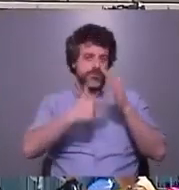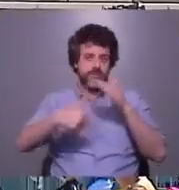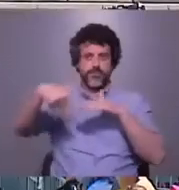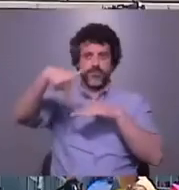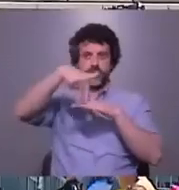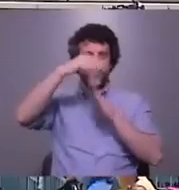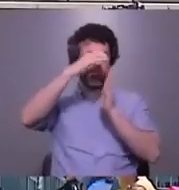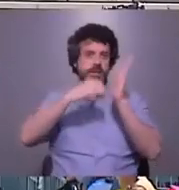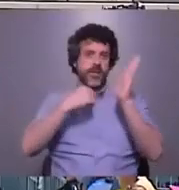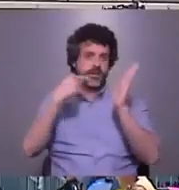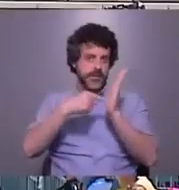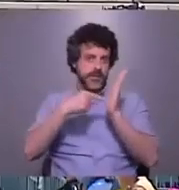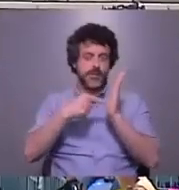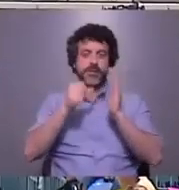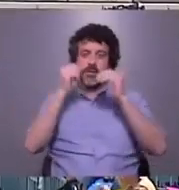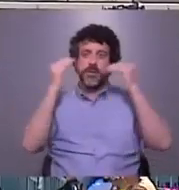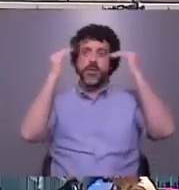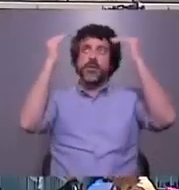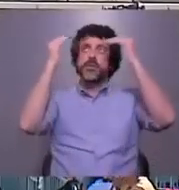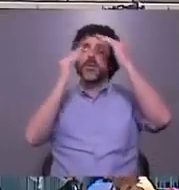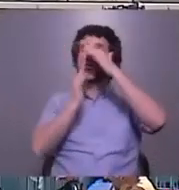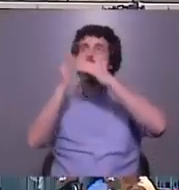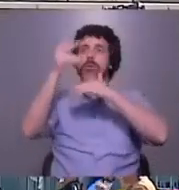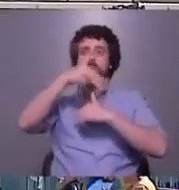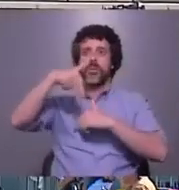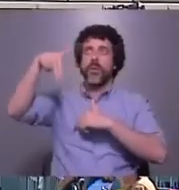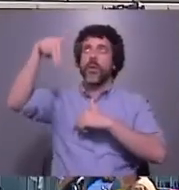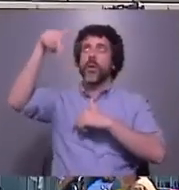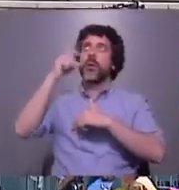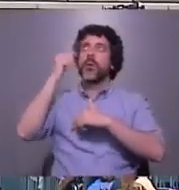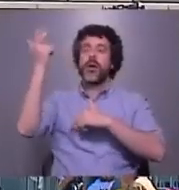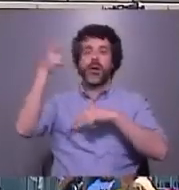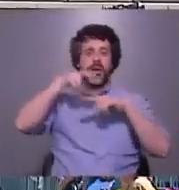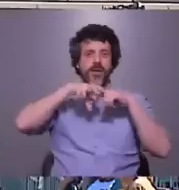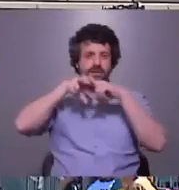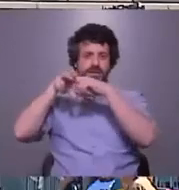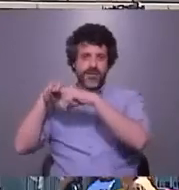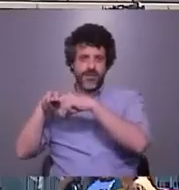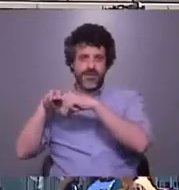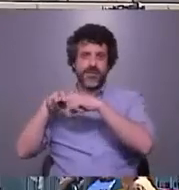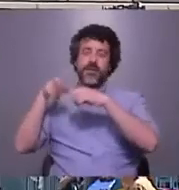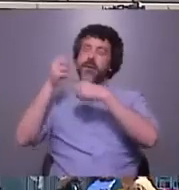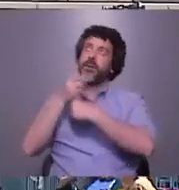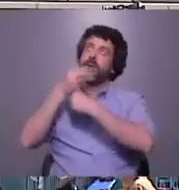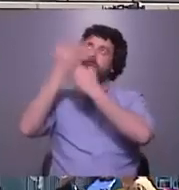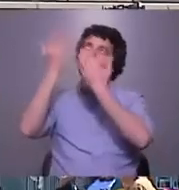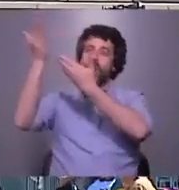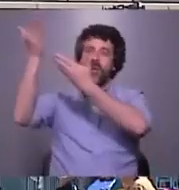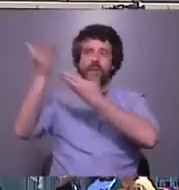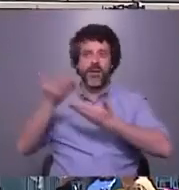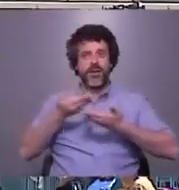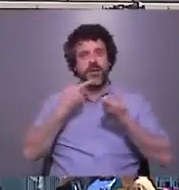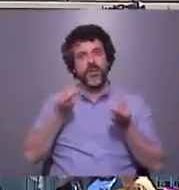Escrituras, subiu aos céus, onde está sentado à direita do Pai, de novo de vir em sua